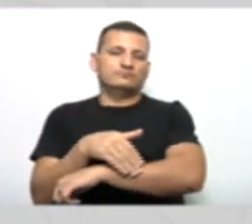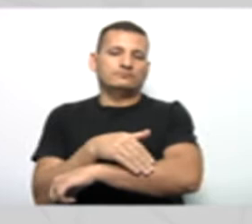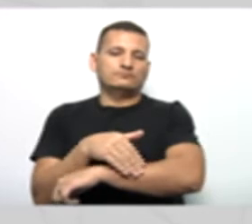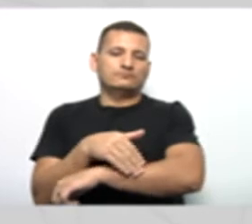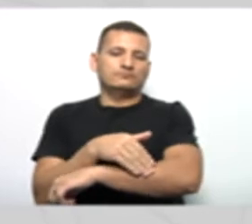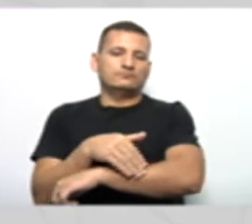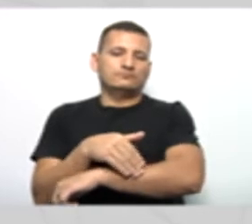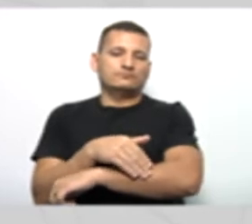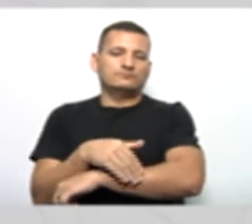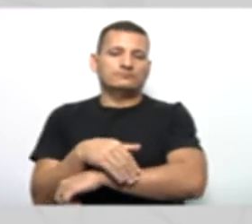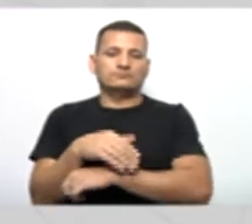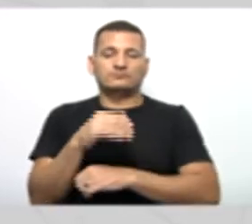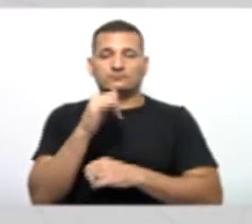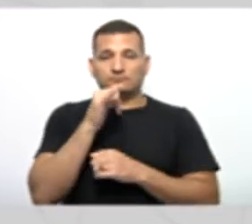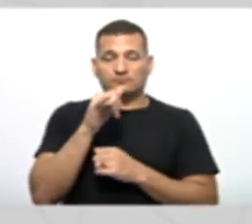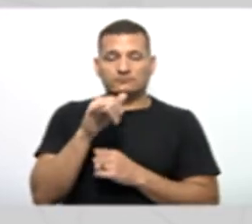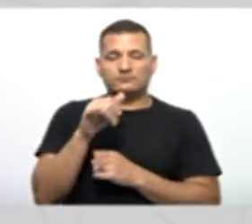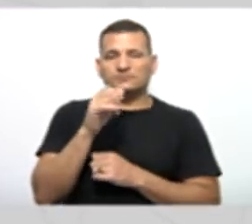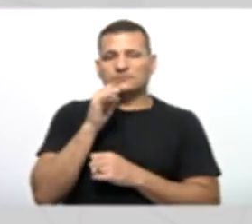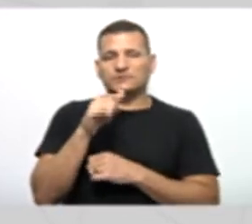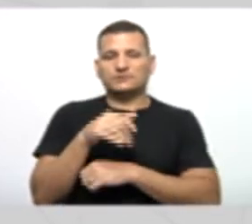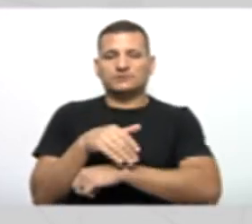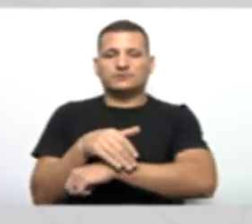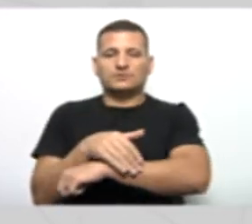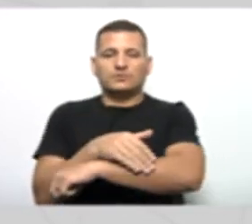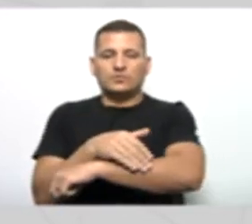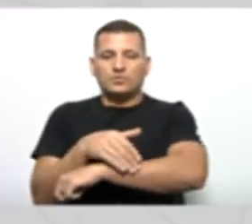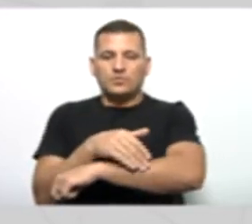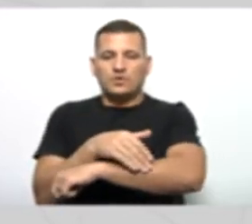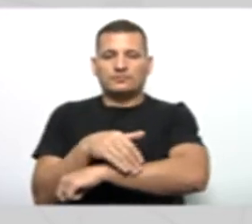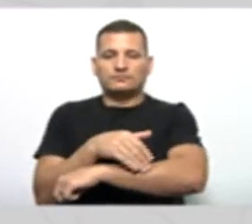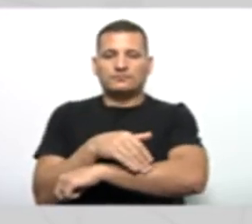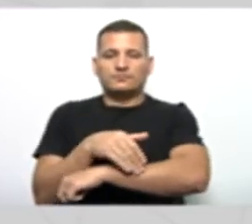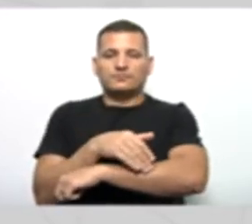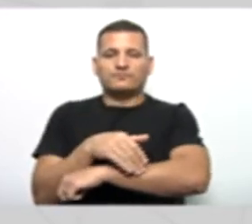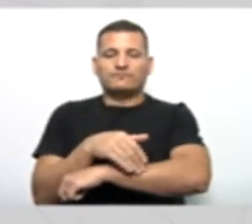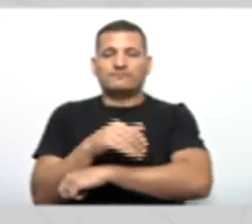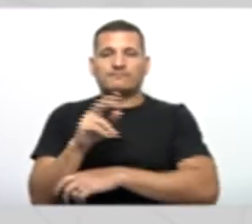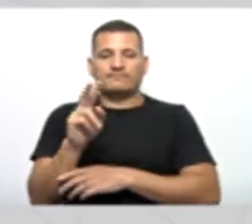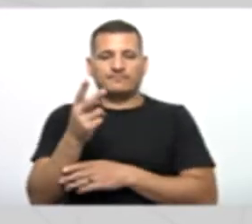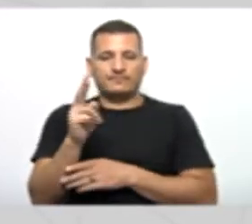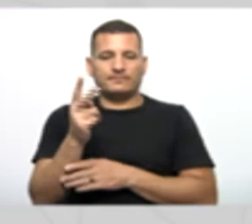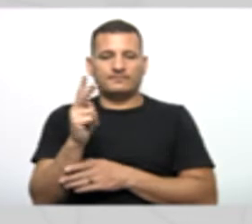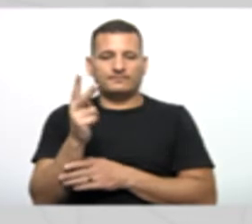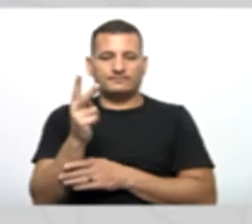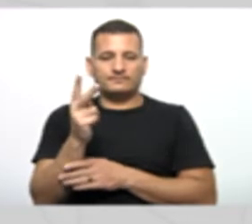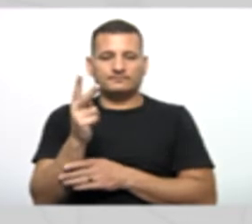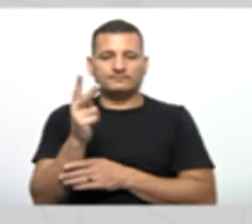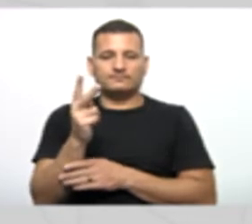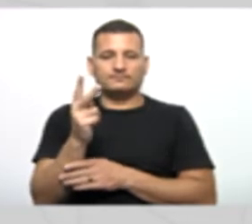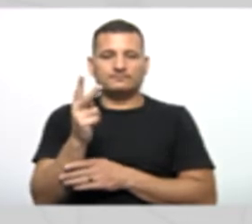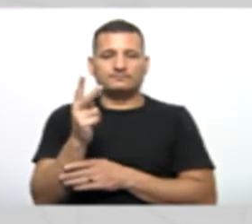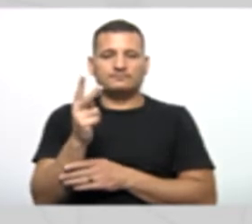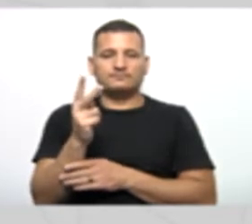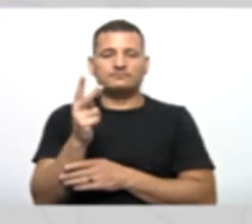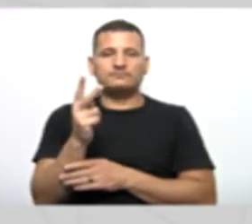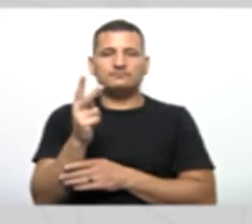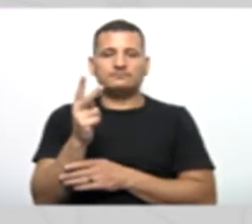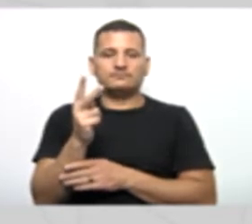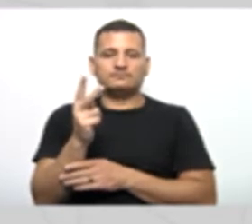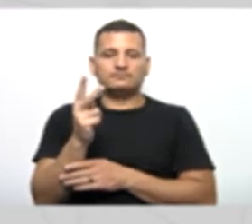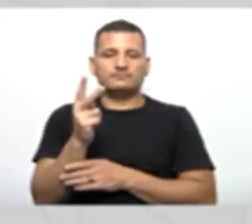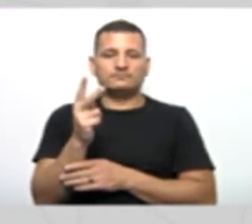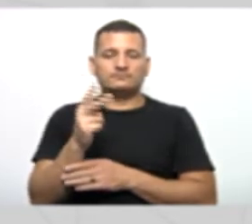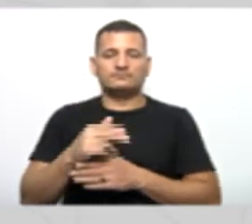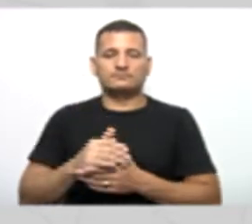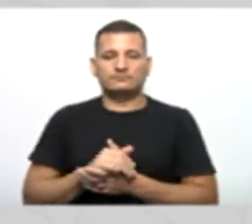for Rua H, eu quero colocar o logradouro, eu quero mudar para Rua H, e eu preciso dizer onde eu